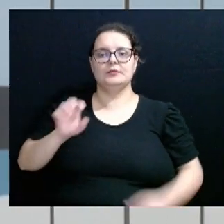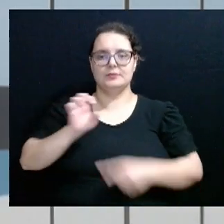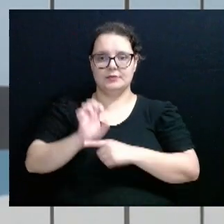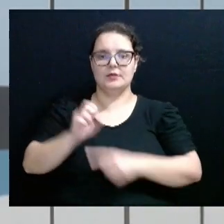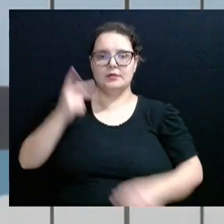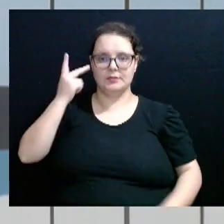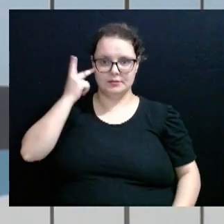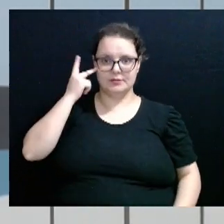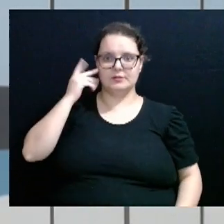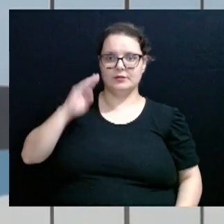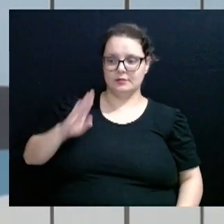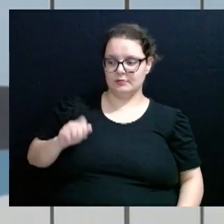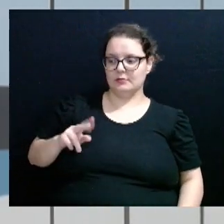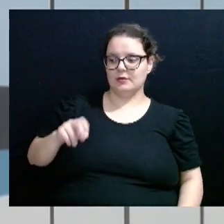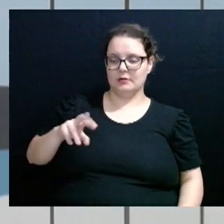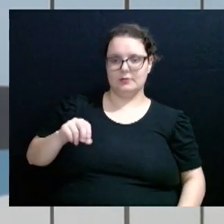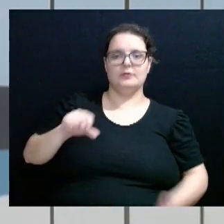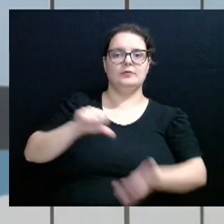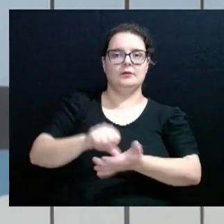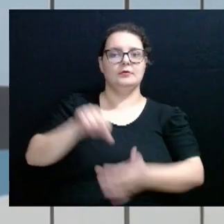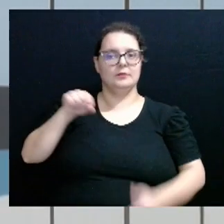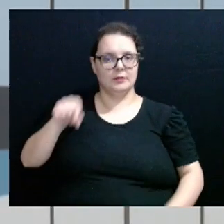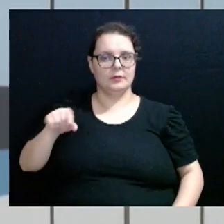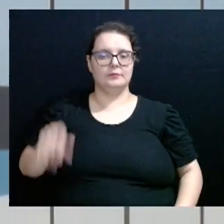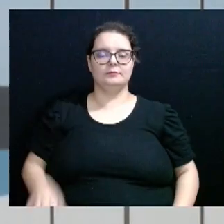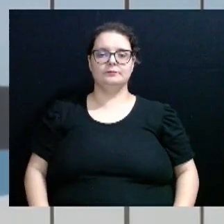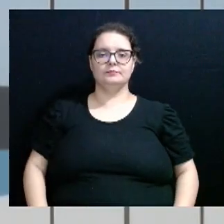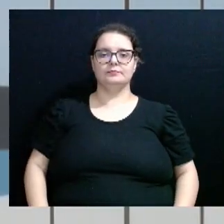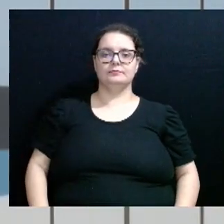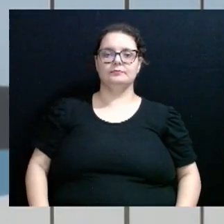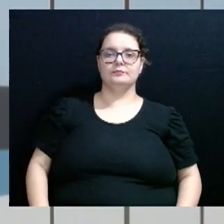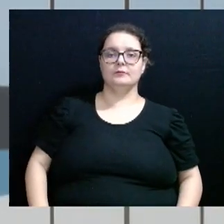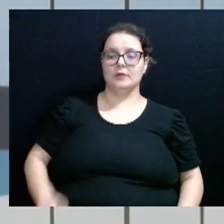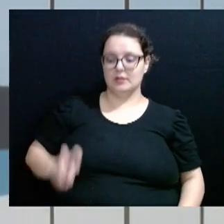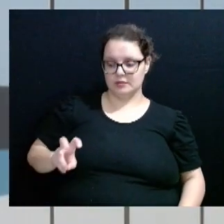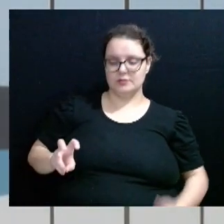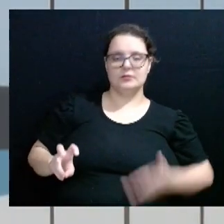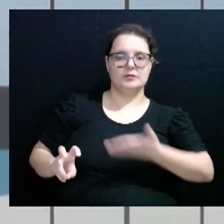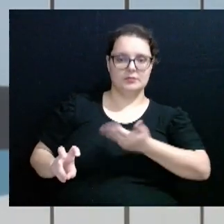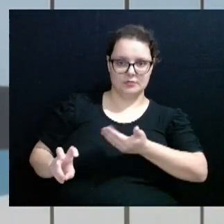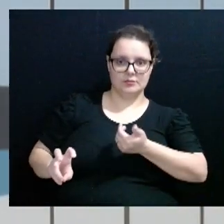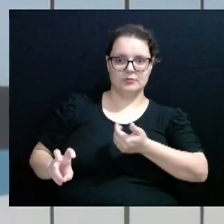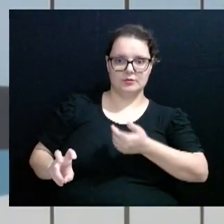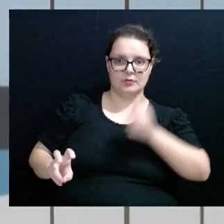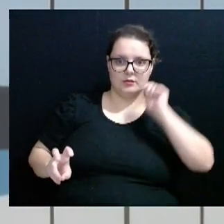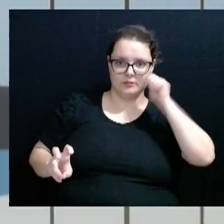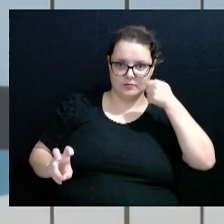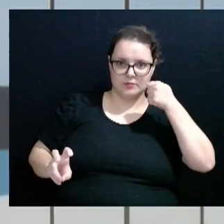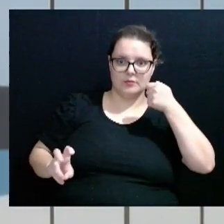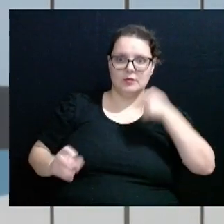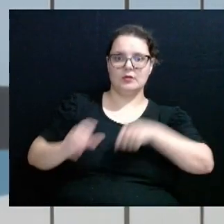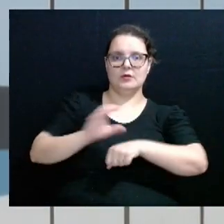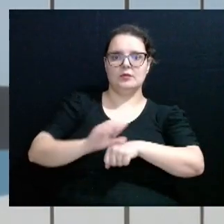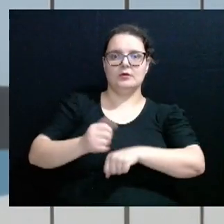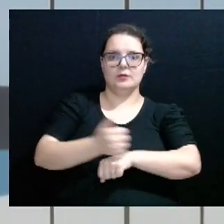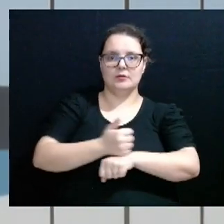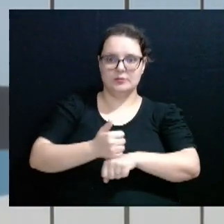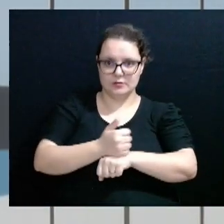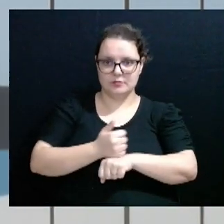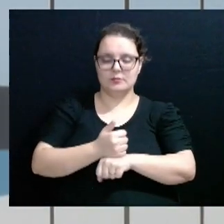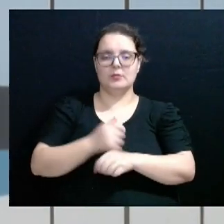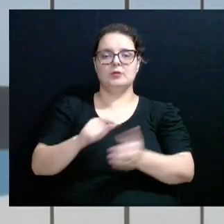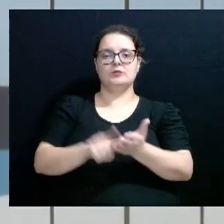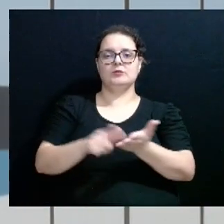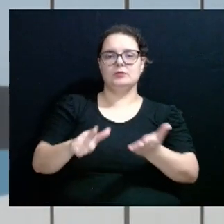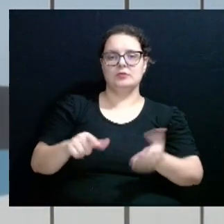no campus de Bauru. Ela nasceu de 5 jovens negros que cursavam o curso de jornalismo e design, E eles tiveram interesse